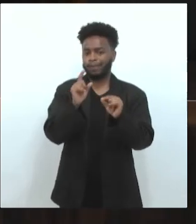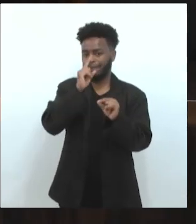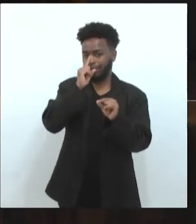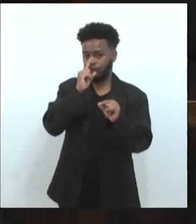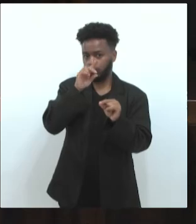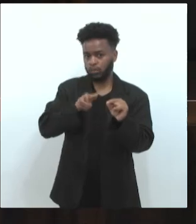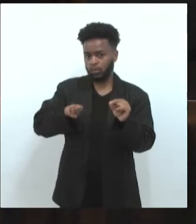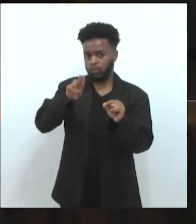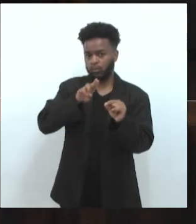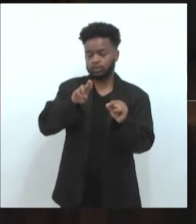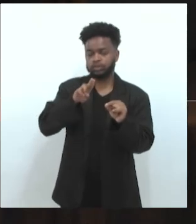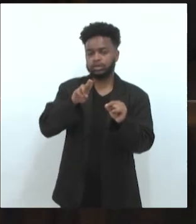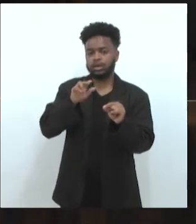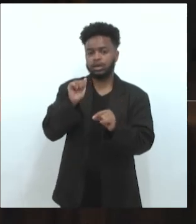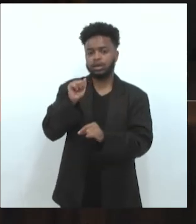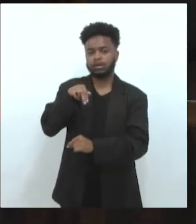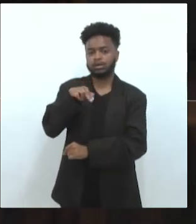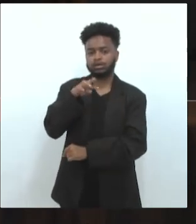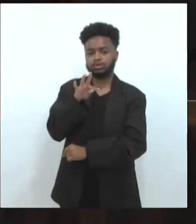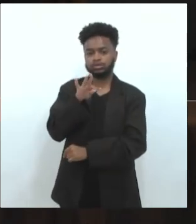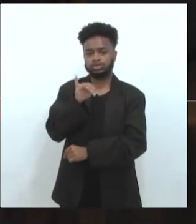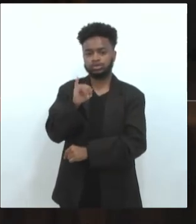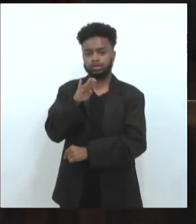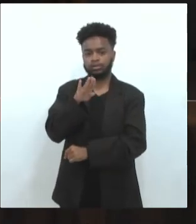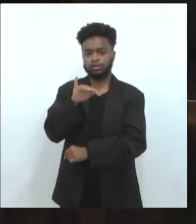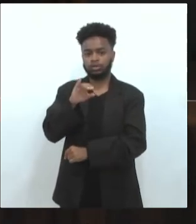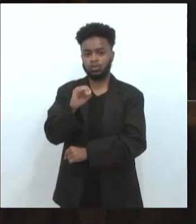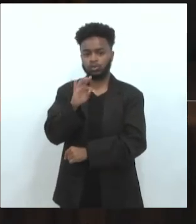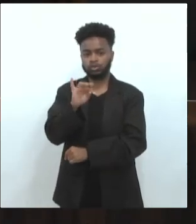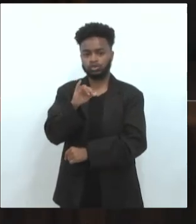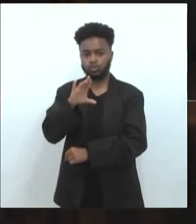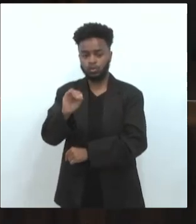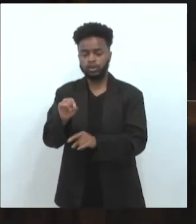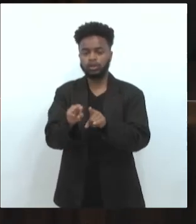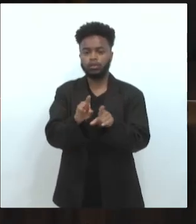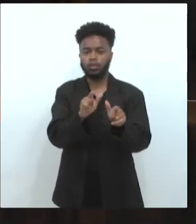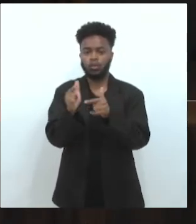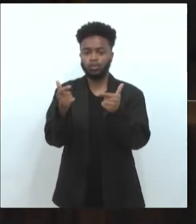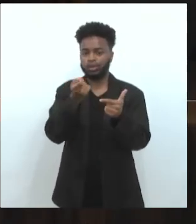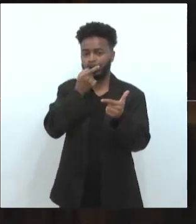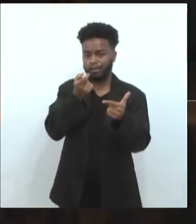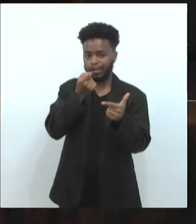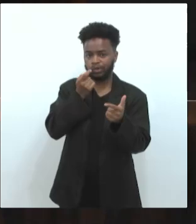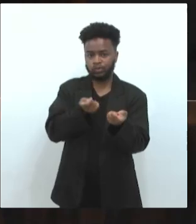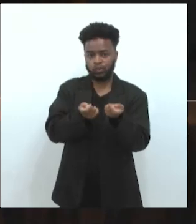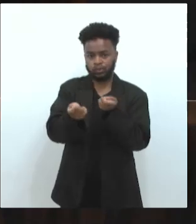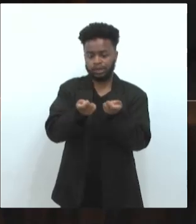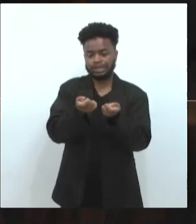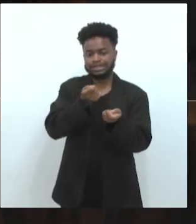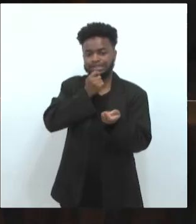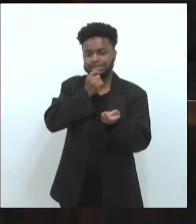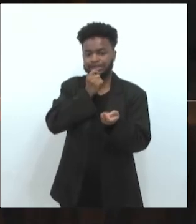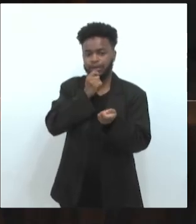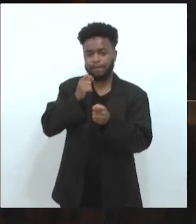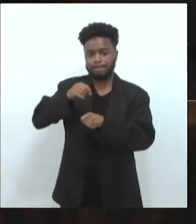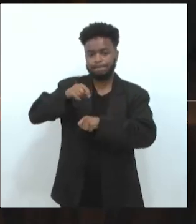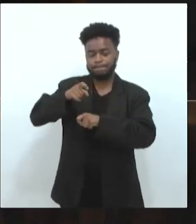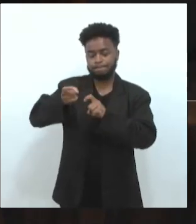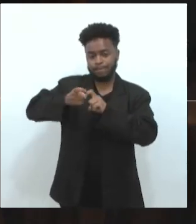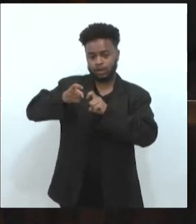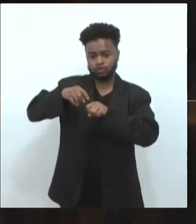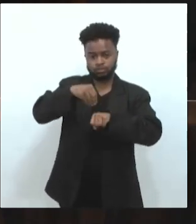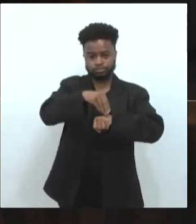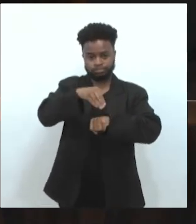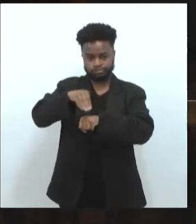de antibióticos ou medicamentos controlados sem prescrição médica. Pendente de parecer das comissões Constituição,